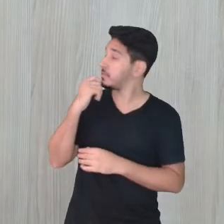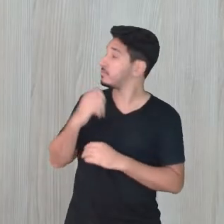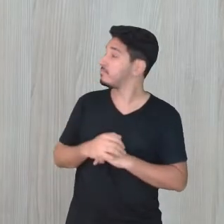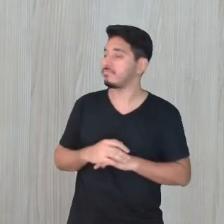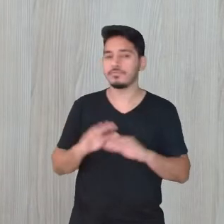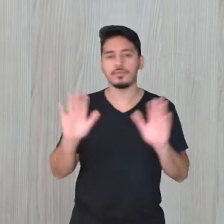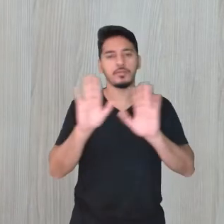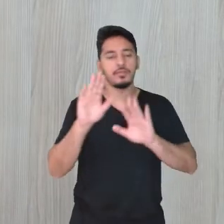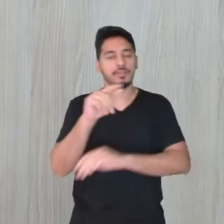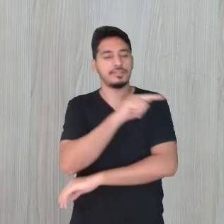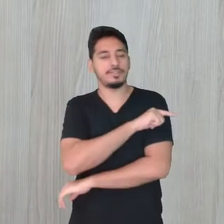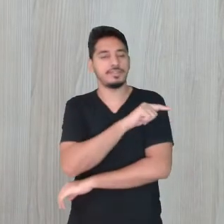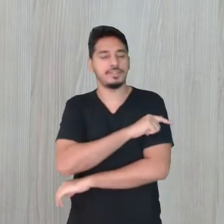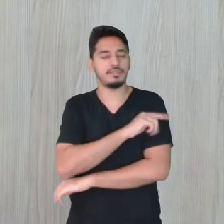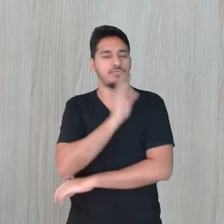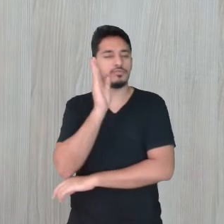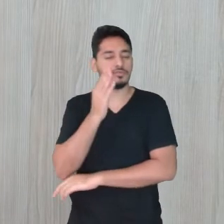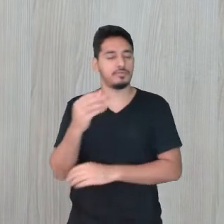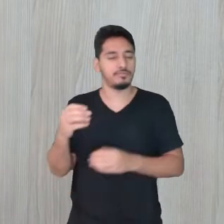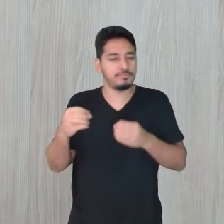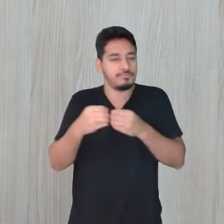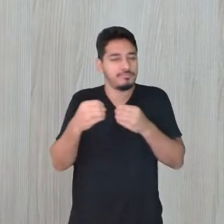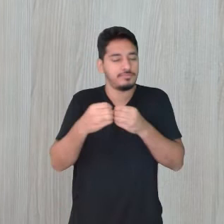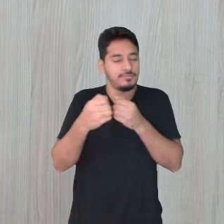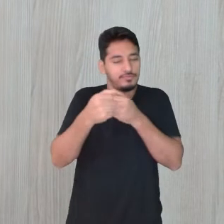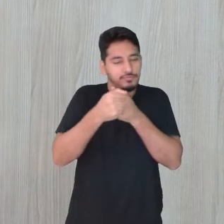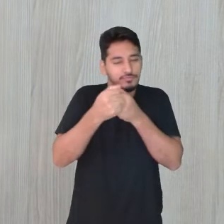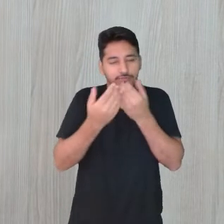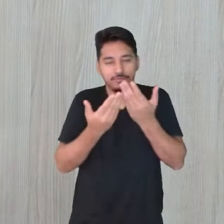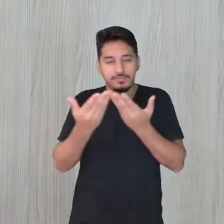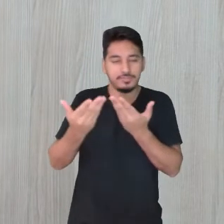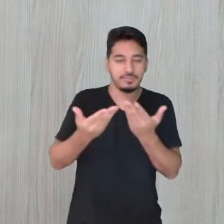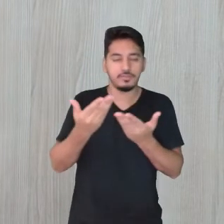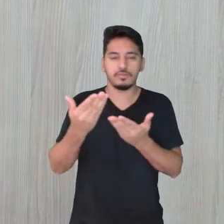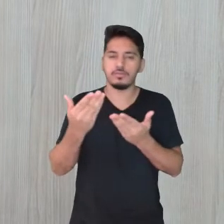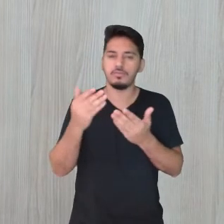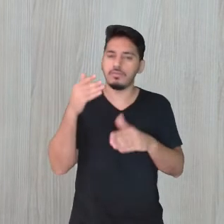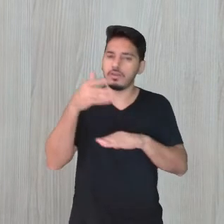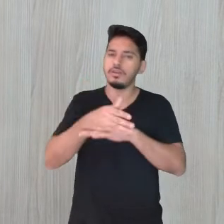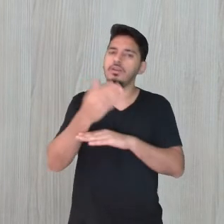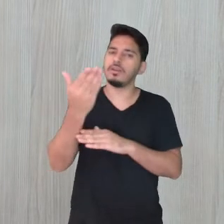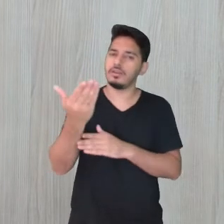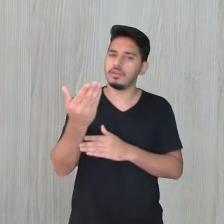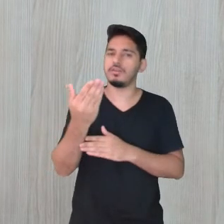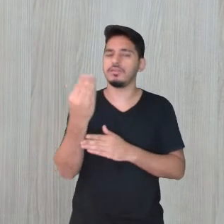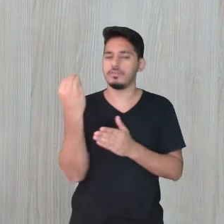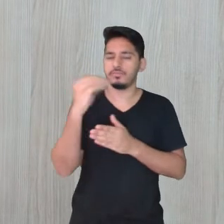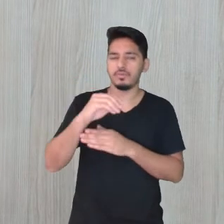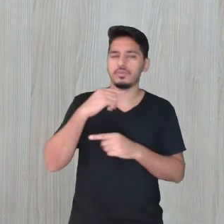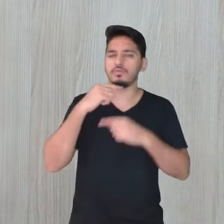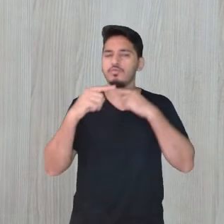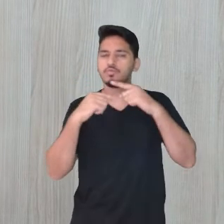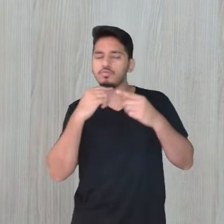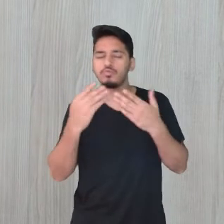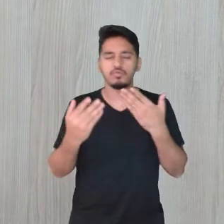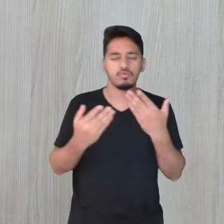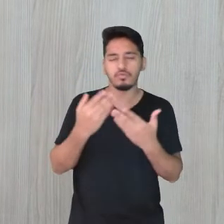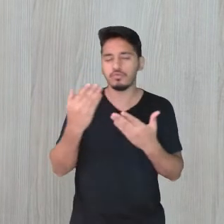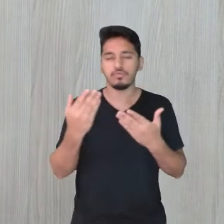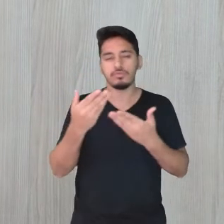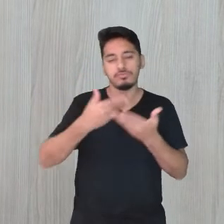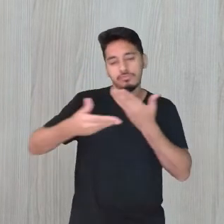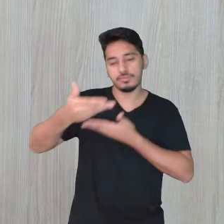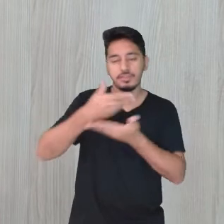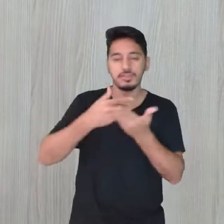7º ano. Estamos aqui juntinhos, tá bom? Então se conecta aí, coloca aqui suas dúvidas e